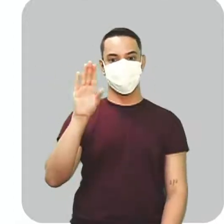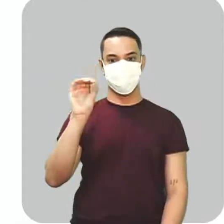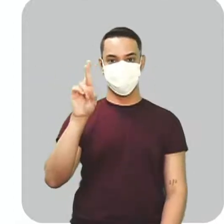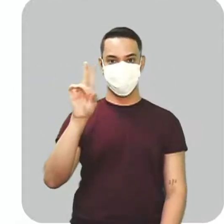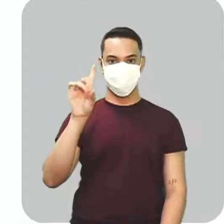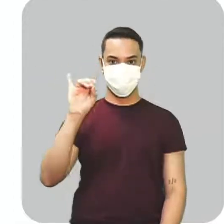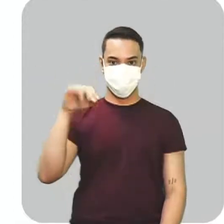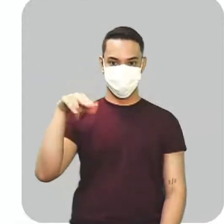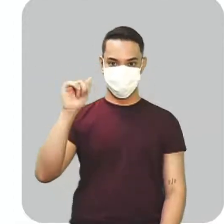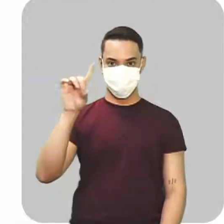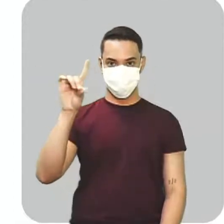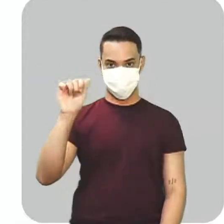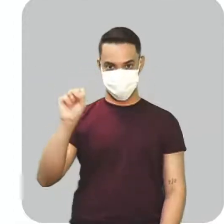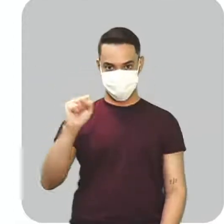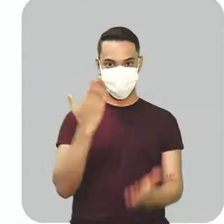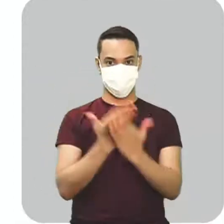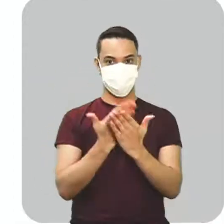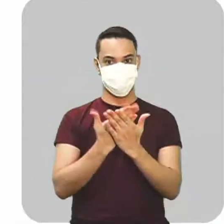Aula